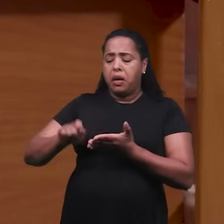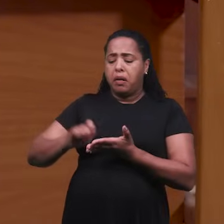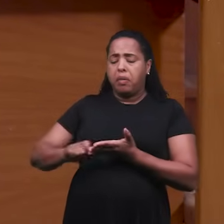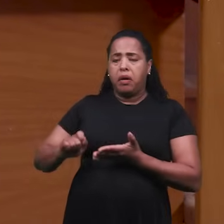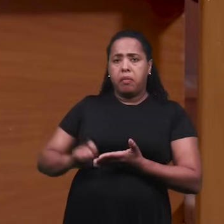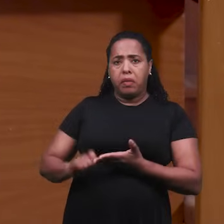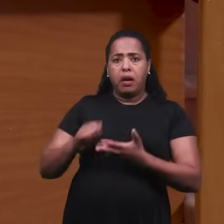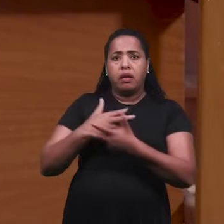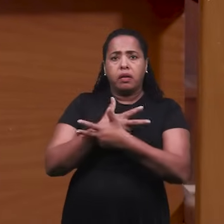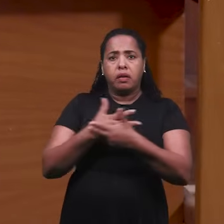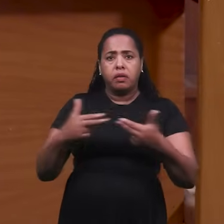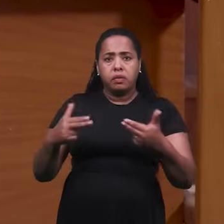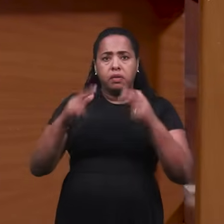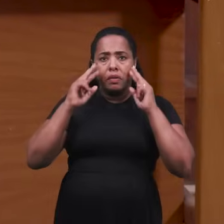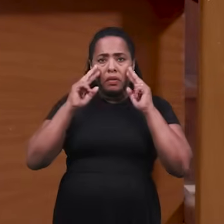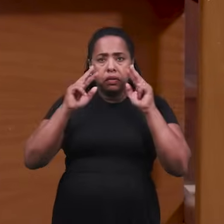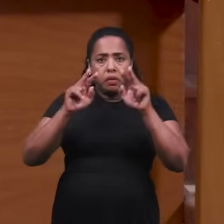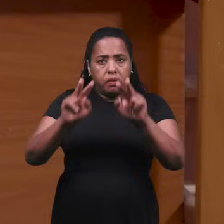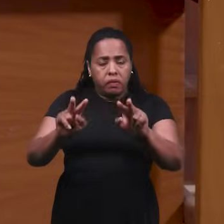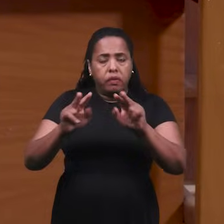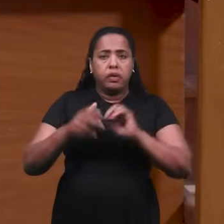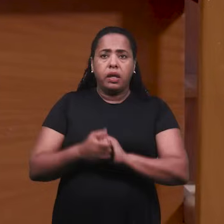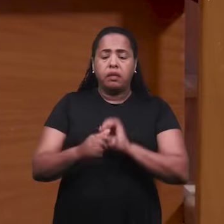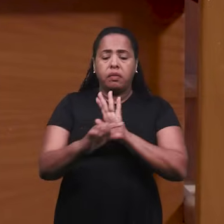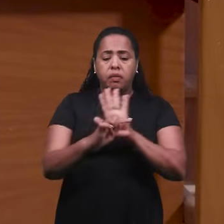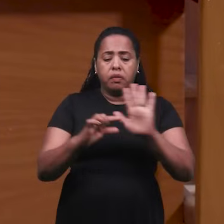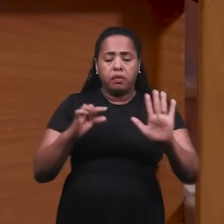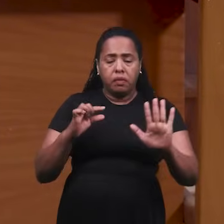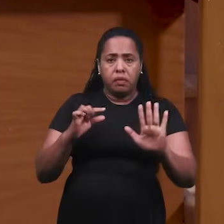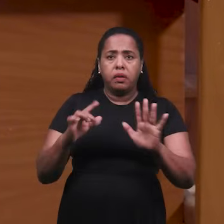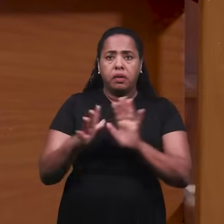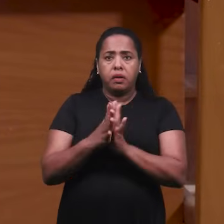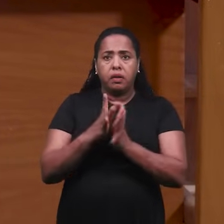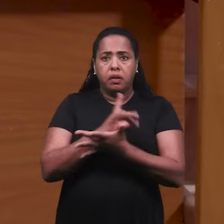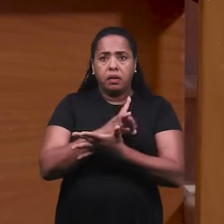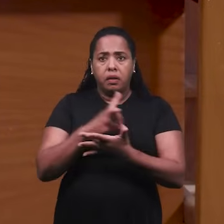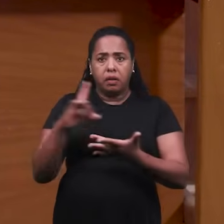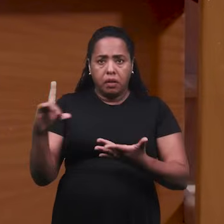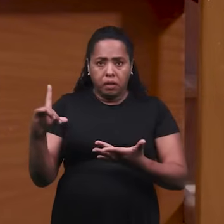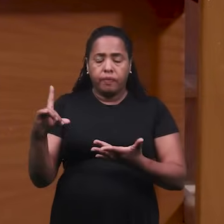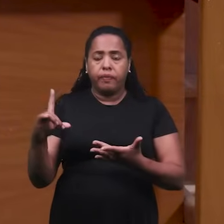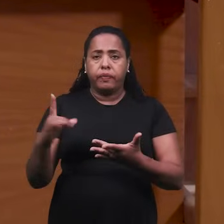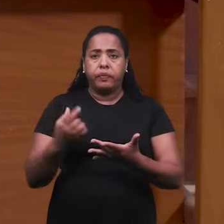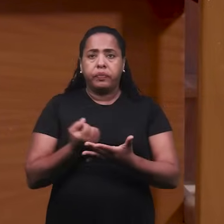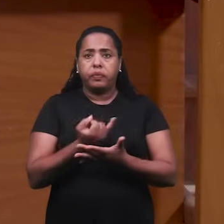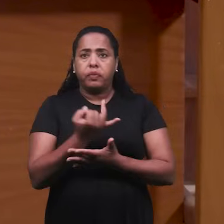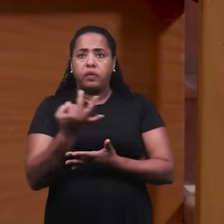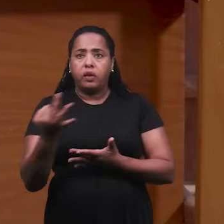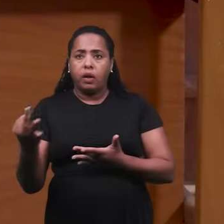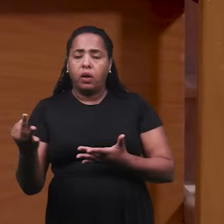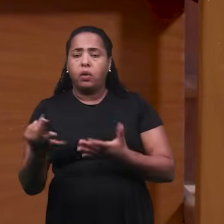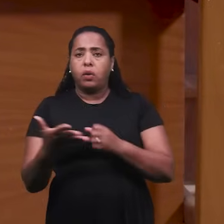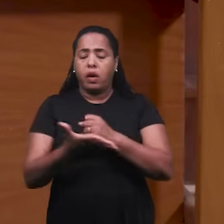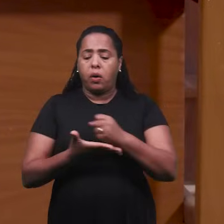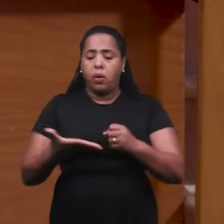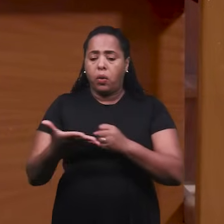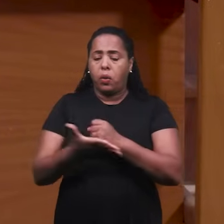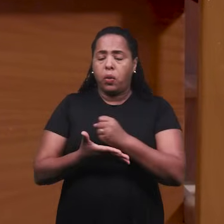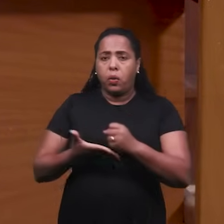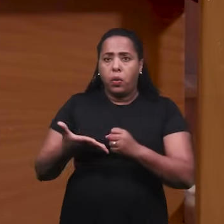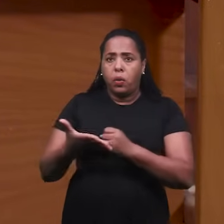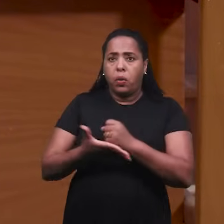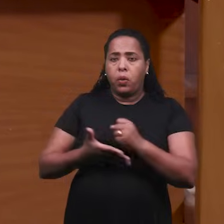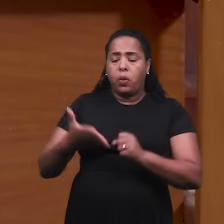ouvindo, dos versículos nos quais constituem os fundamentos